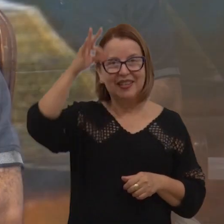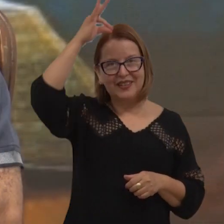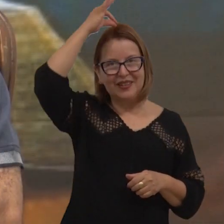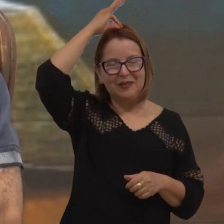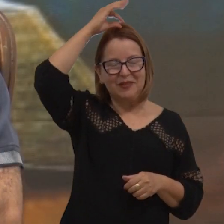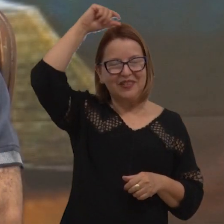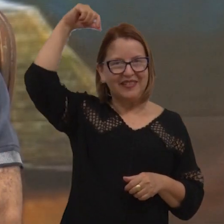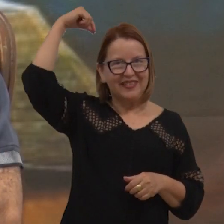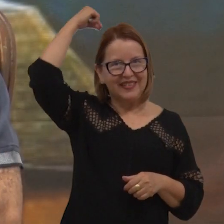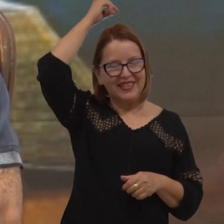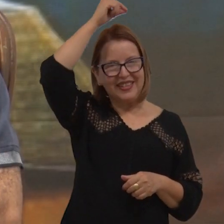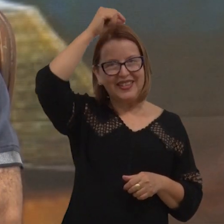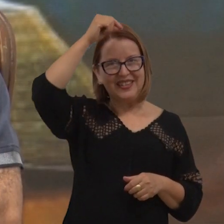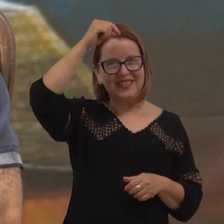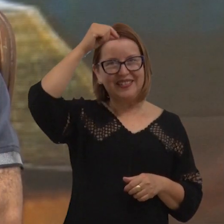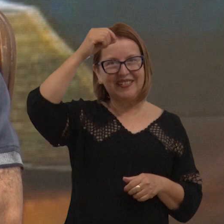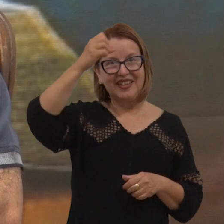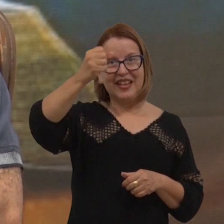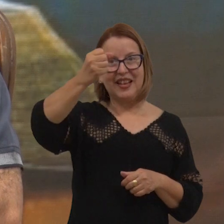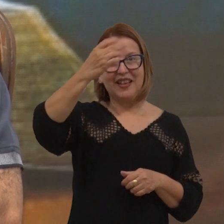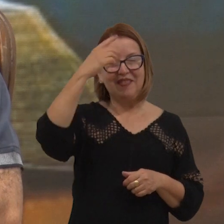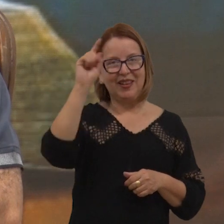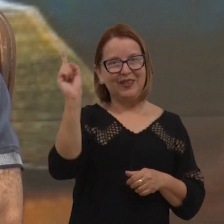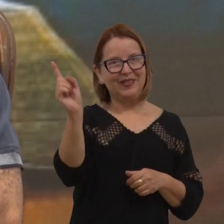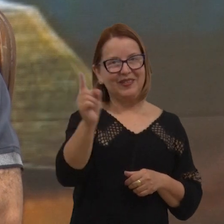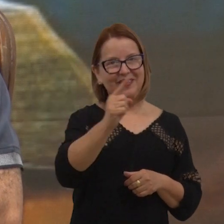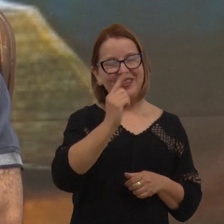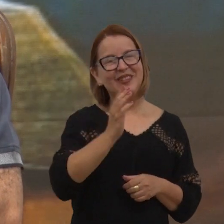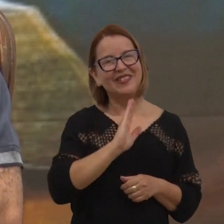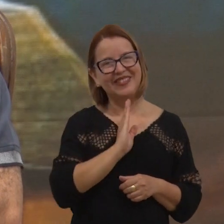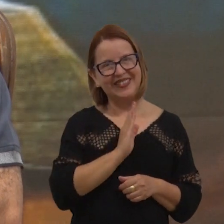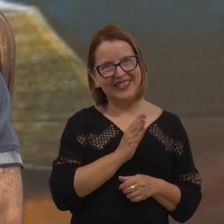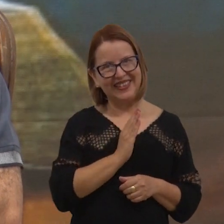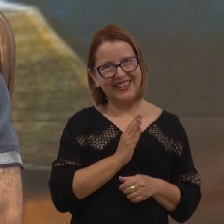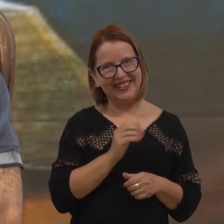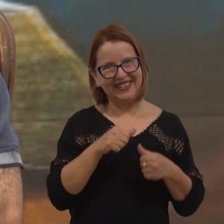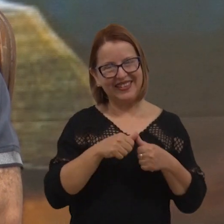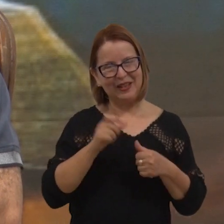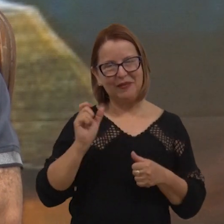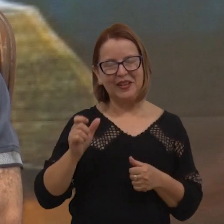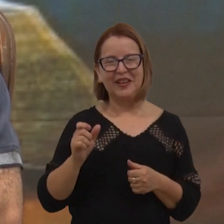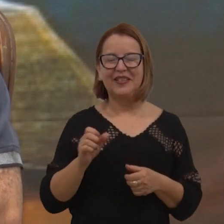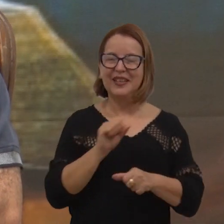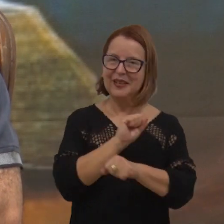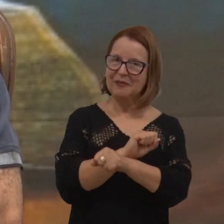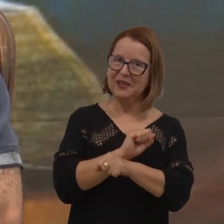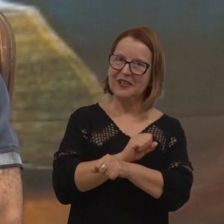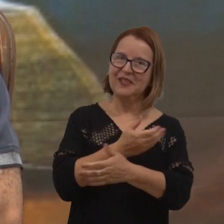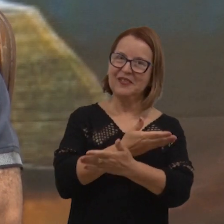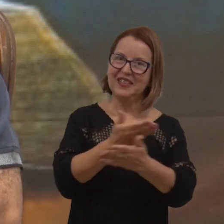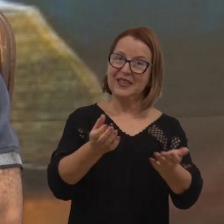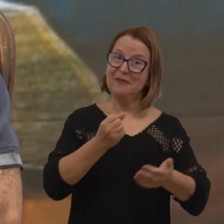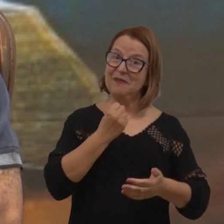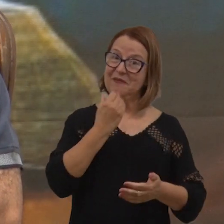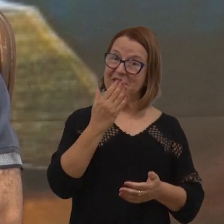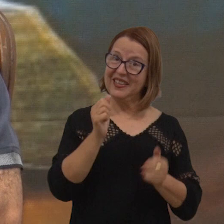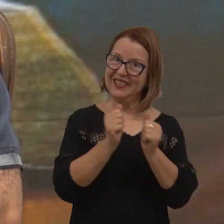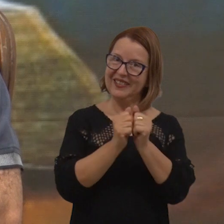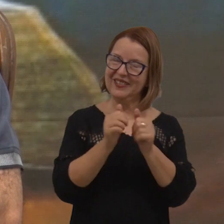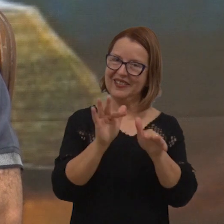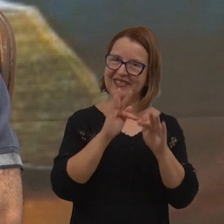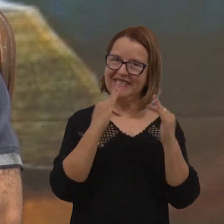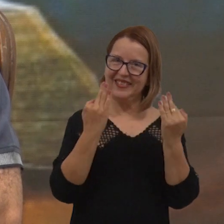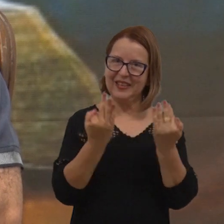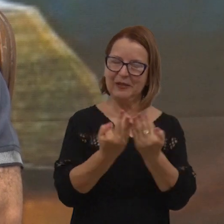o Espírito Santo trate nos nossos corações e nós esperamos que você esteja bem com a